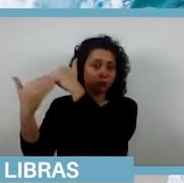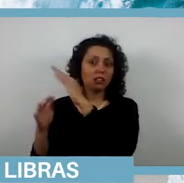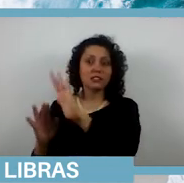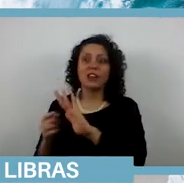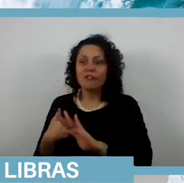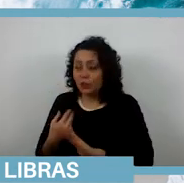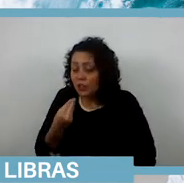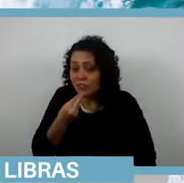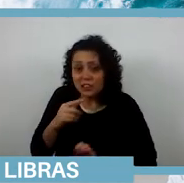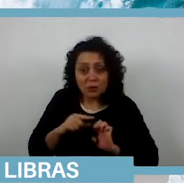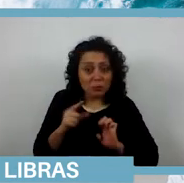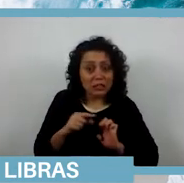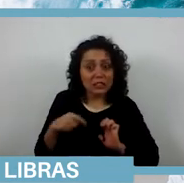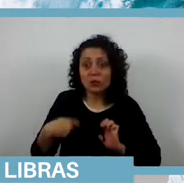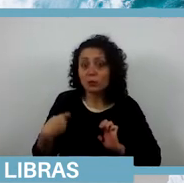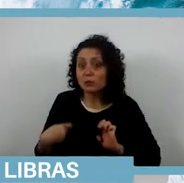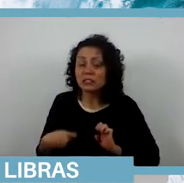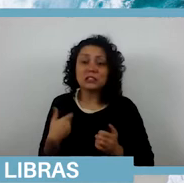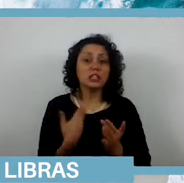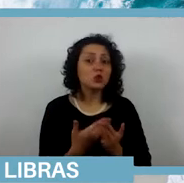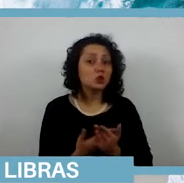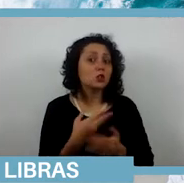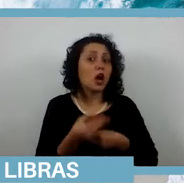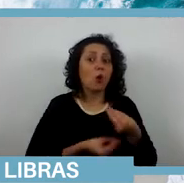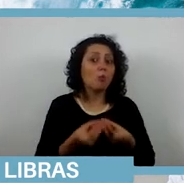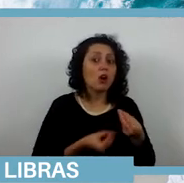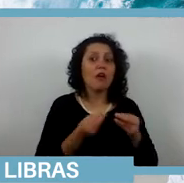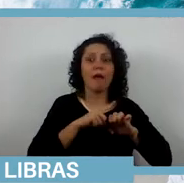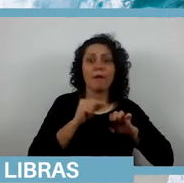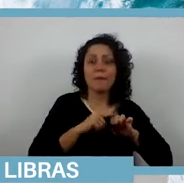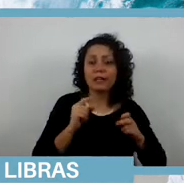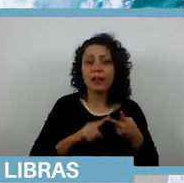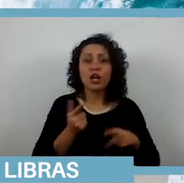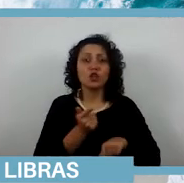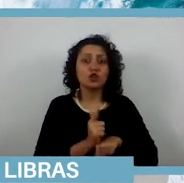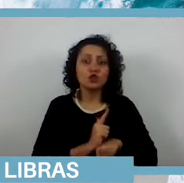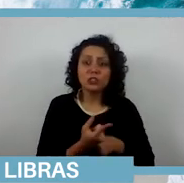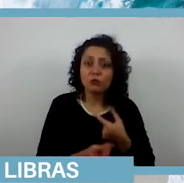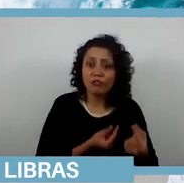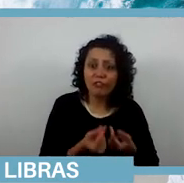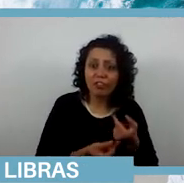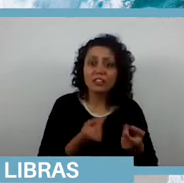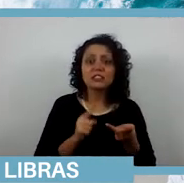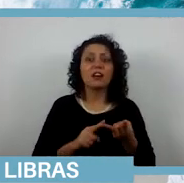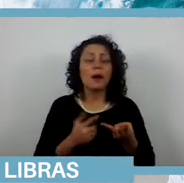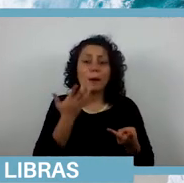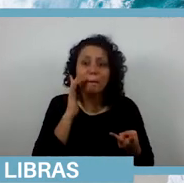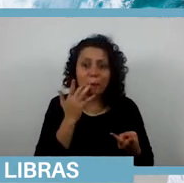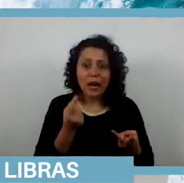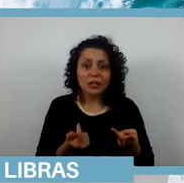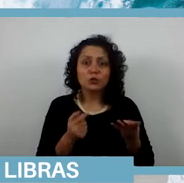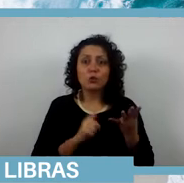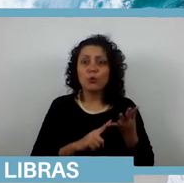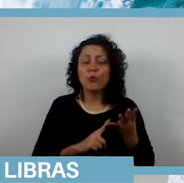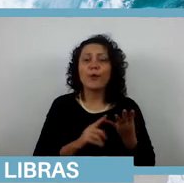comecei a fazer uma série de cursos em empreendedorismo gestão de Finanças precificação planejamento produtividade